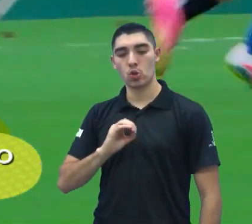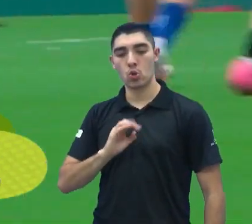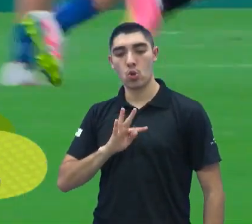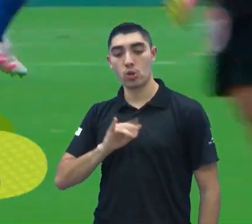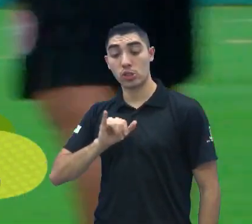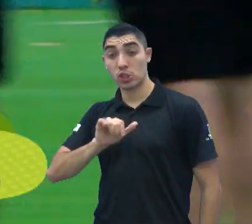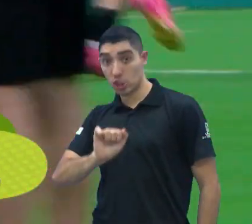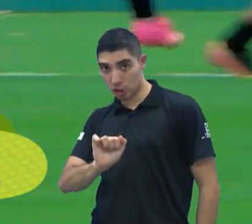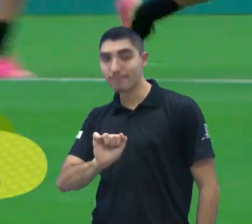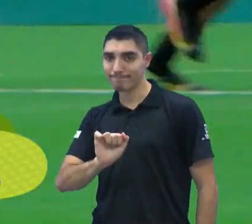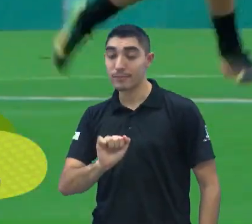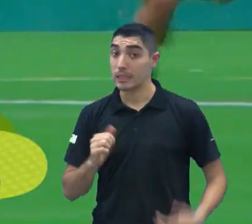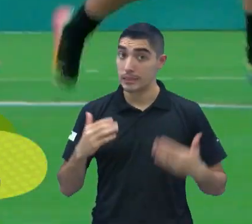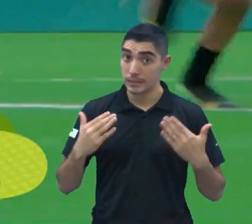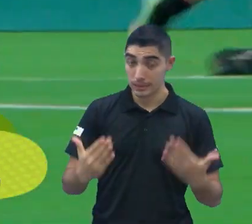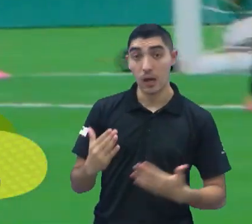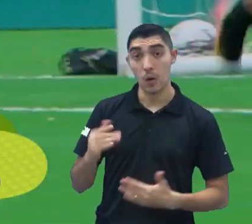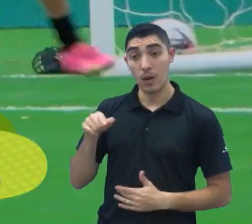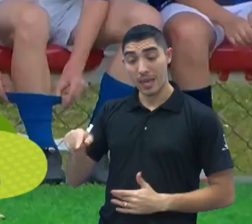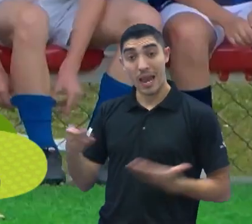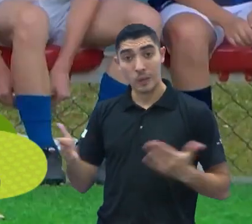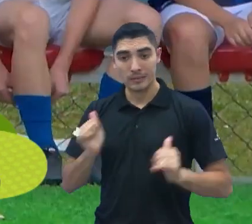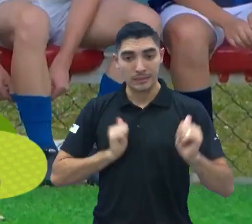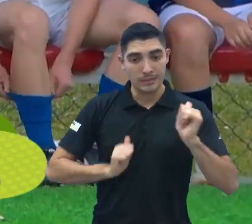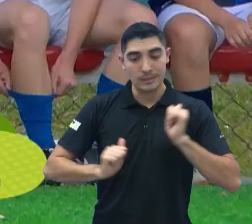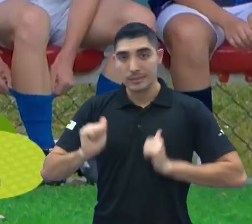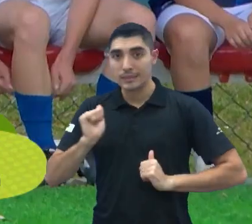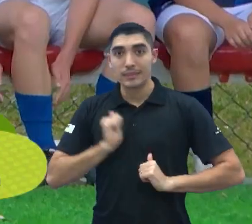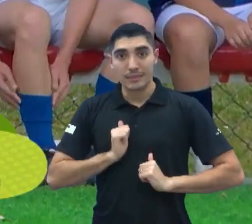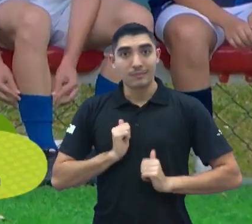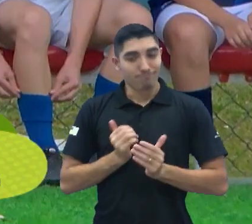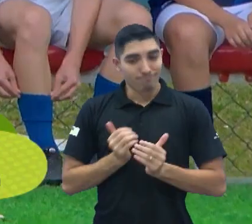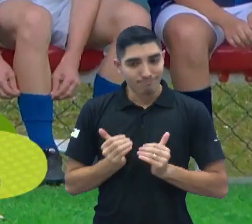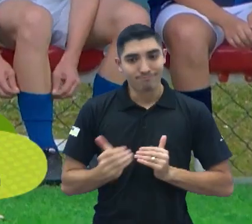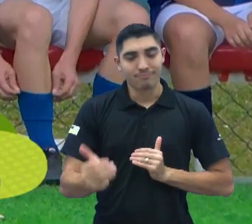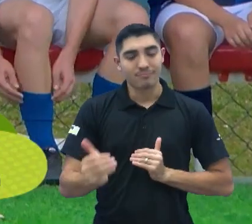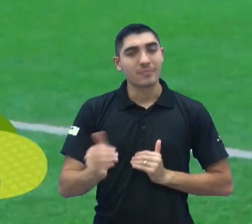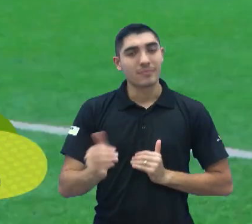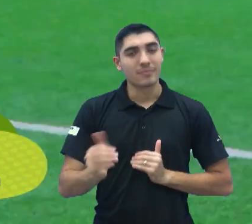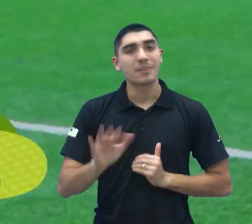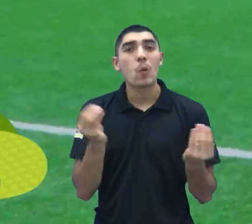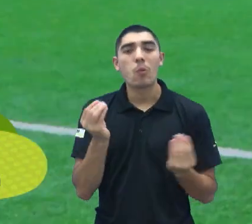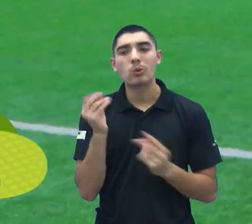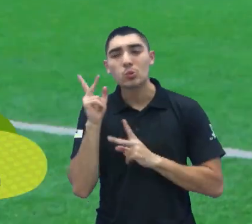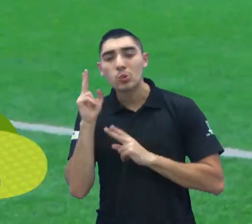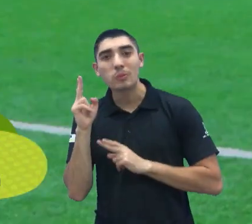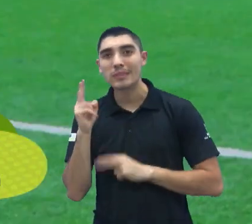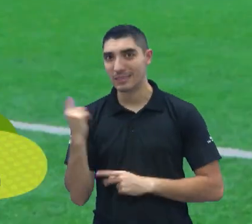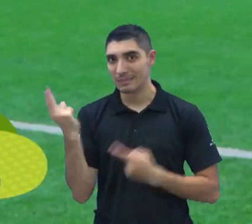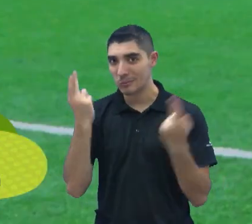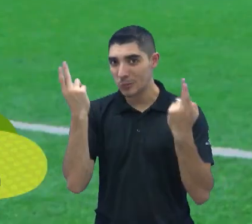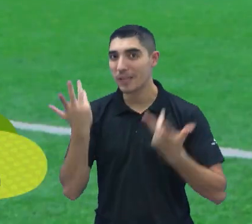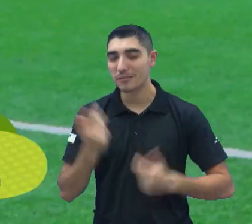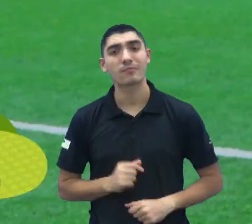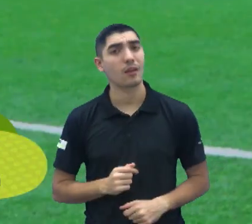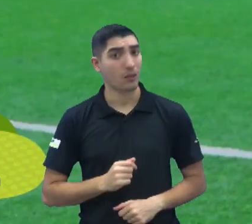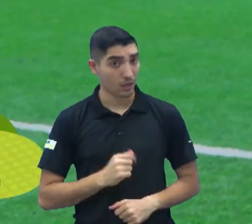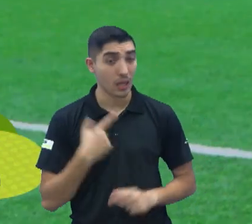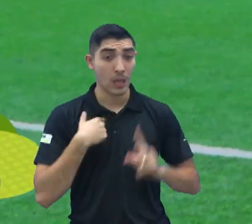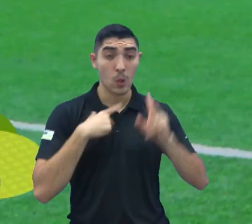preparação, segue a ansiedade. Como faz para dormir? É difícil dormir pensando nesse